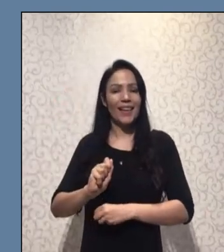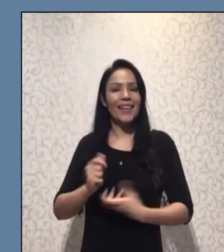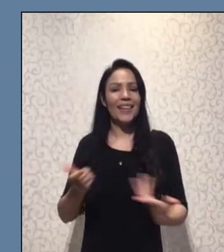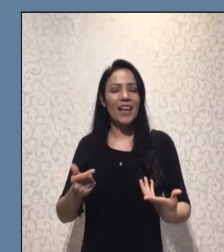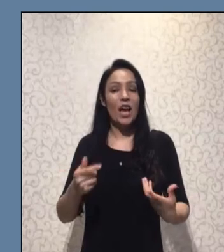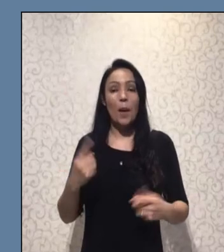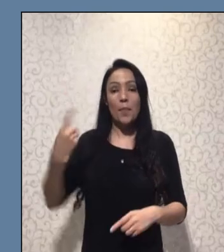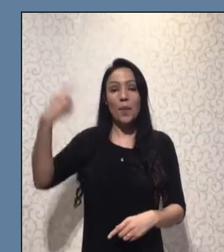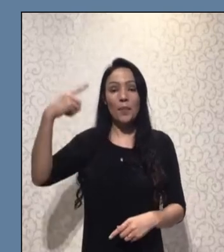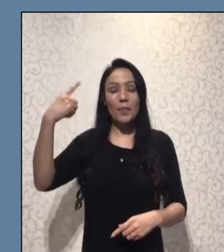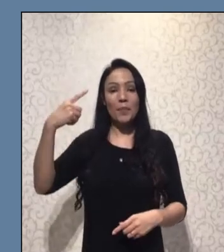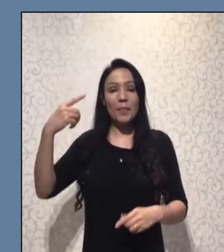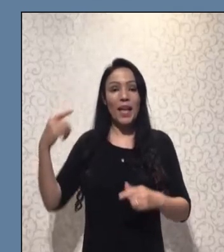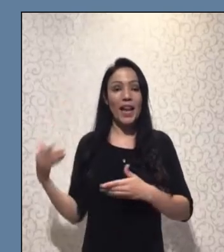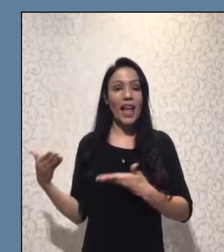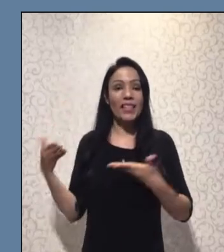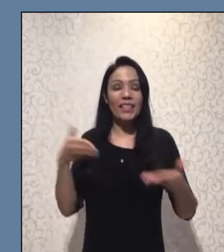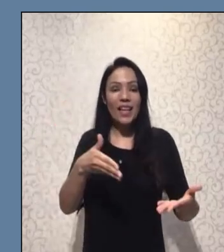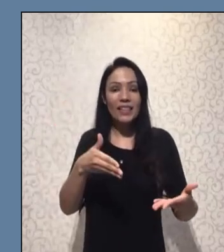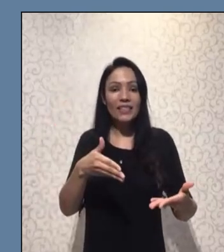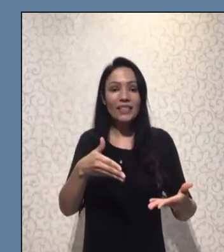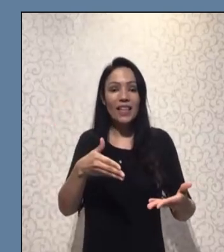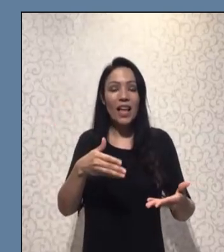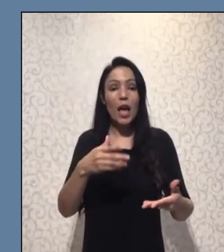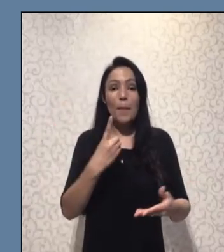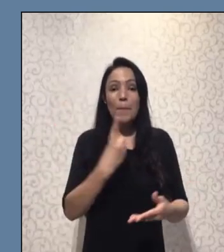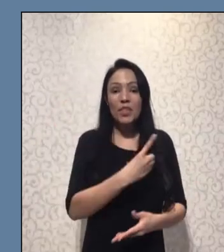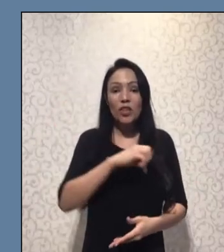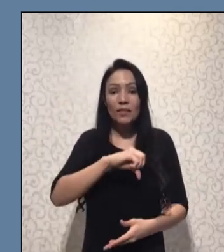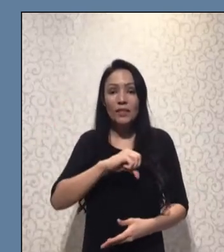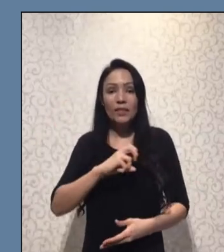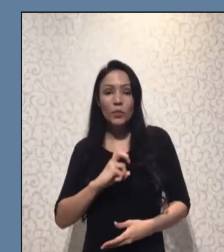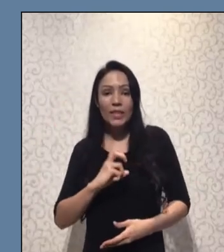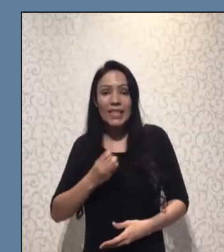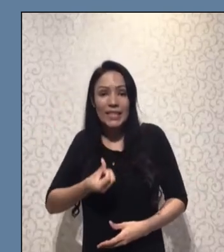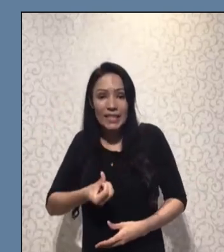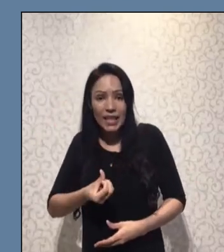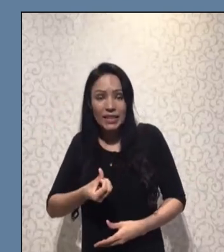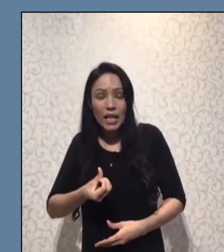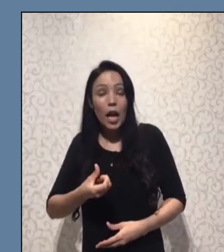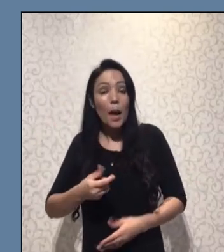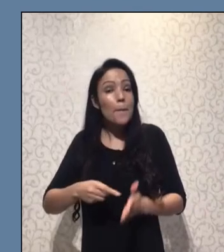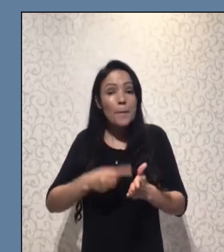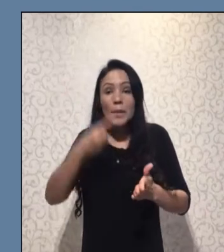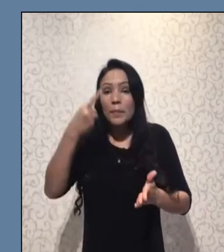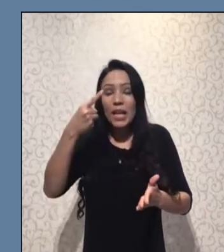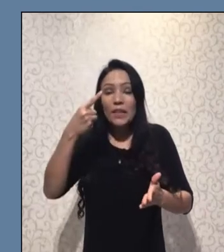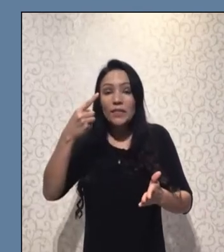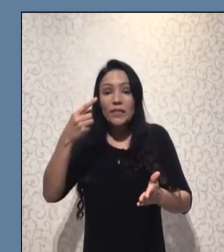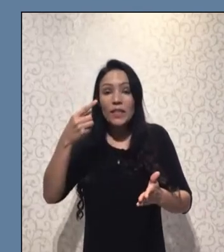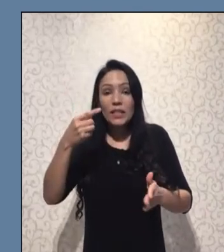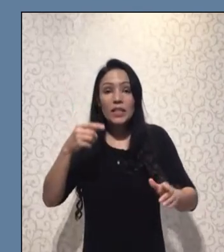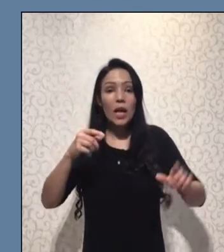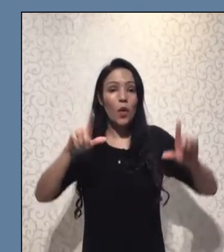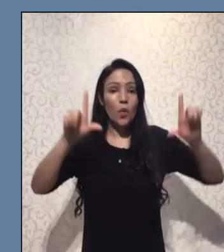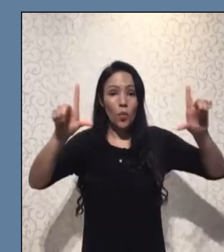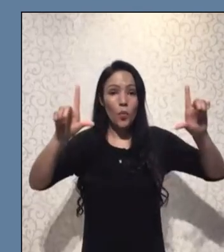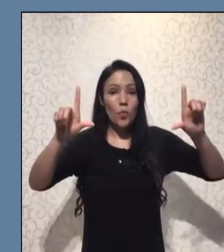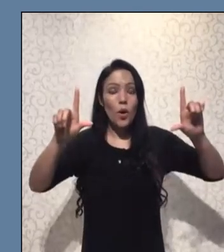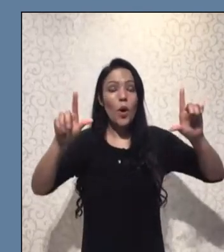entra na Pinacoteca é em 1956. A Pinacoteca foi fundada em 1905,